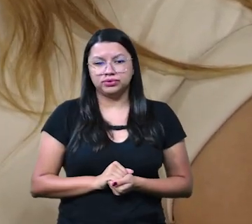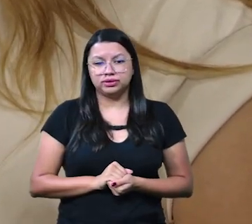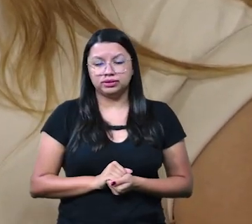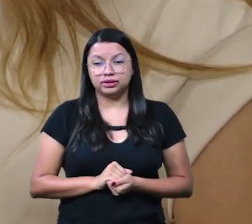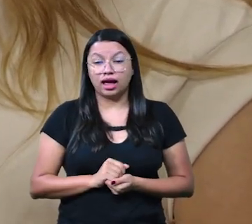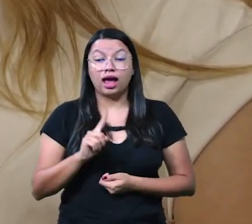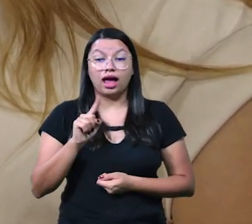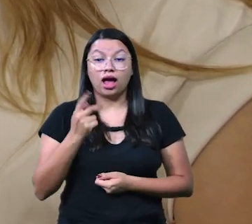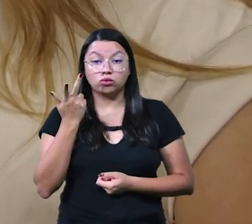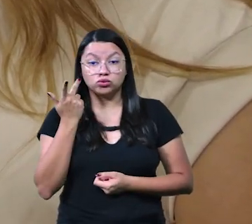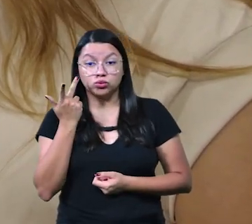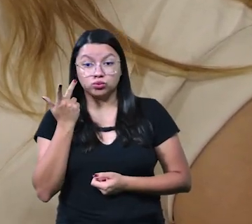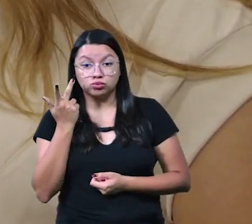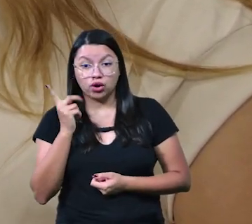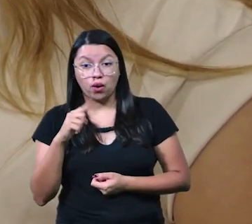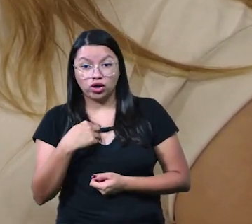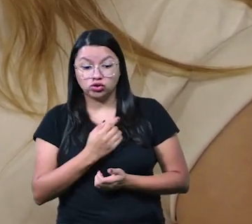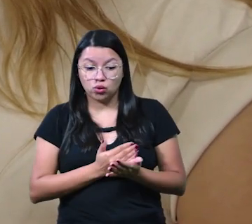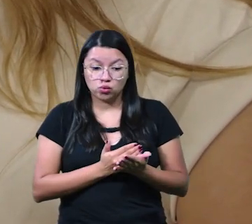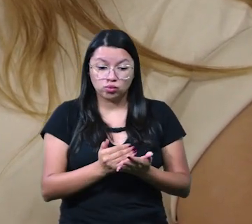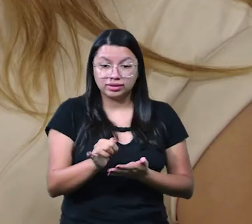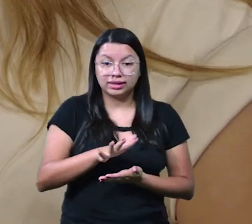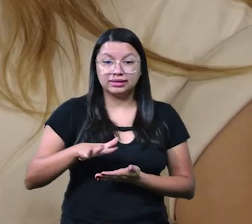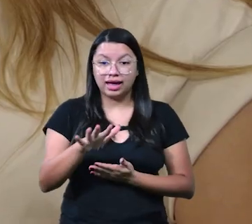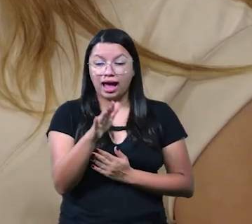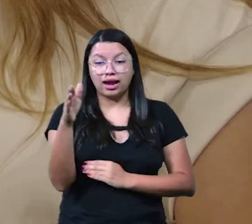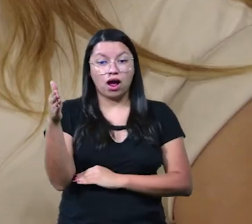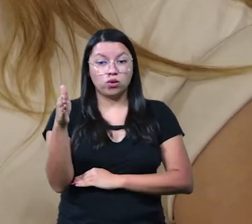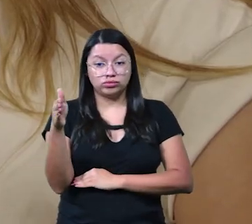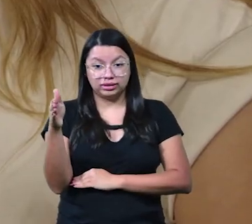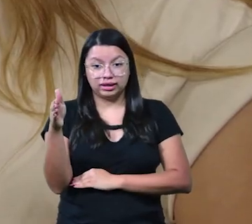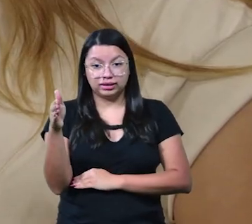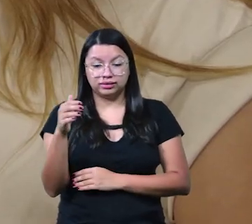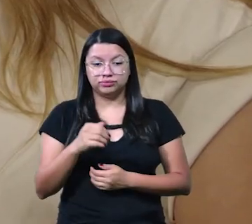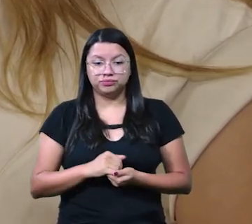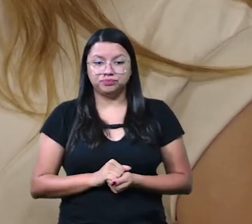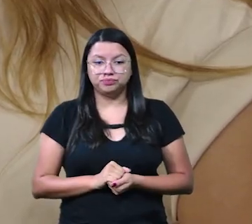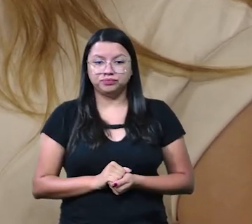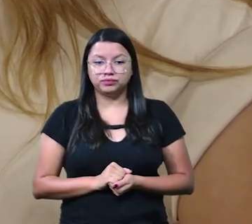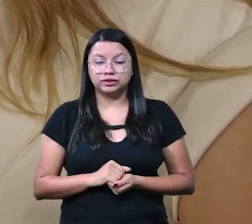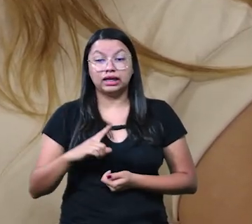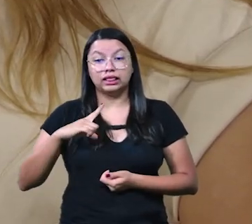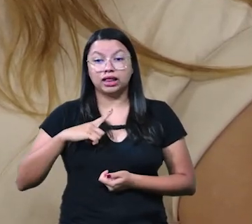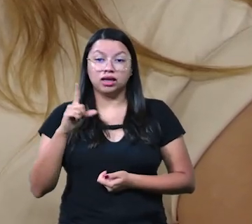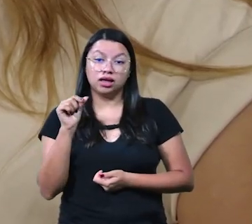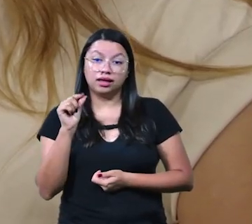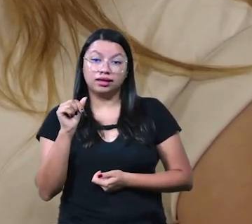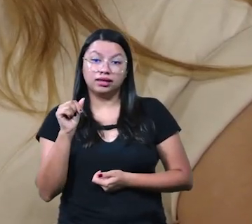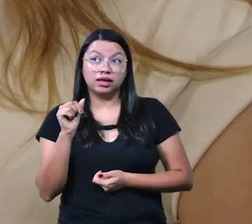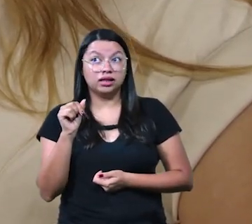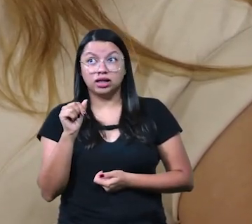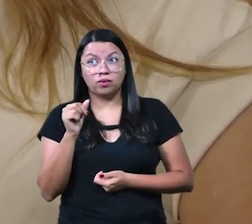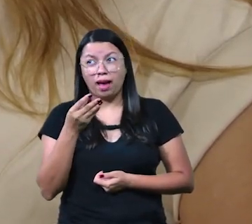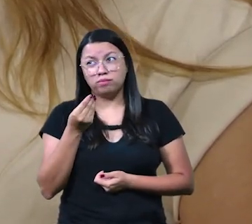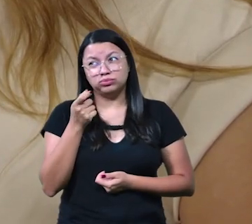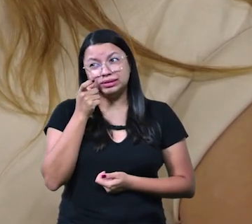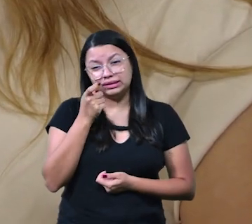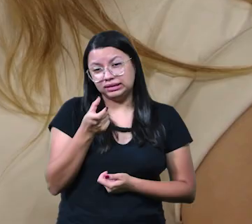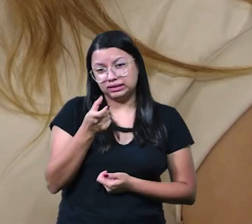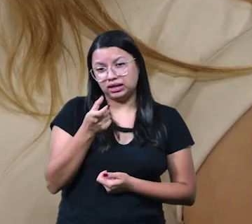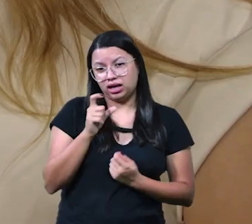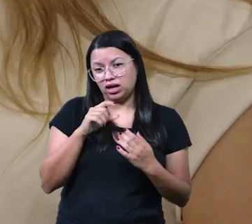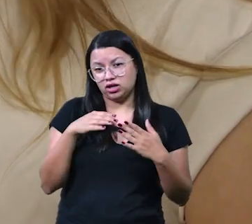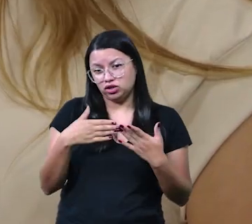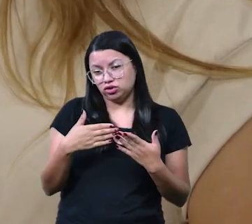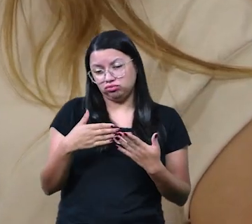bem comum a gente iniciar na área da hotelaria com uma remuneração que não seja tão interessante assim, tão